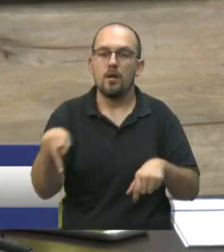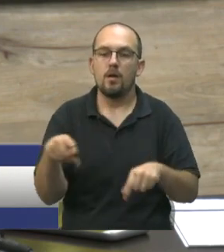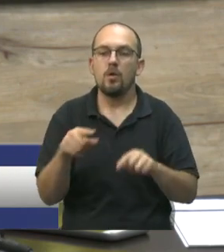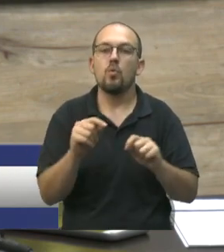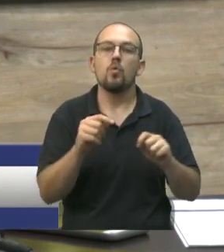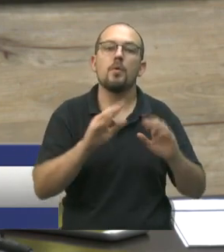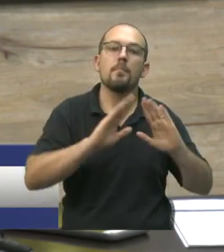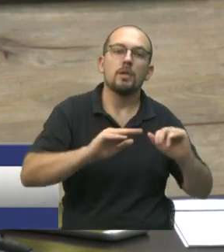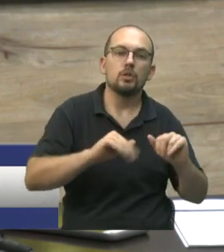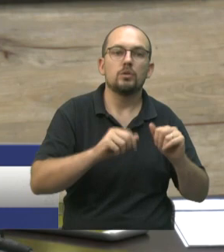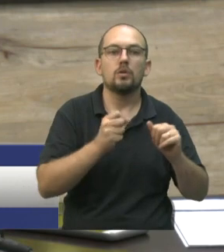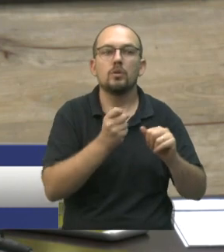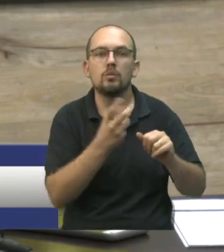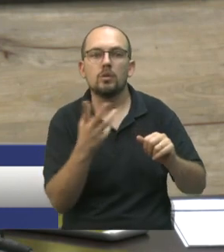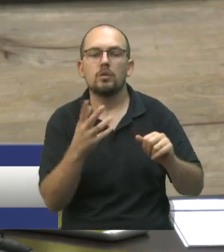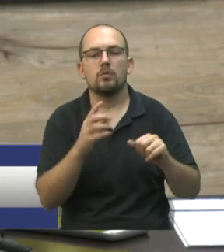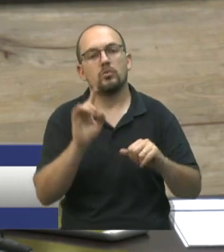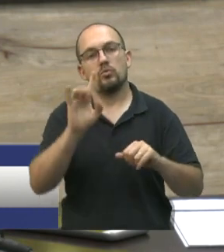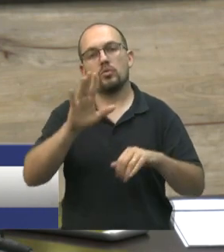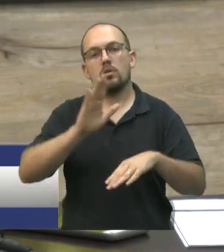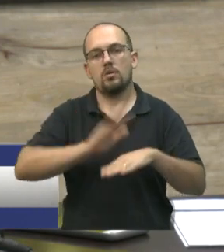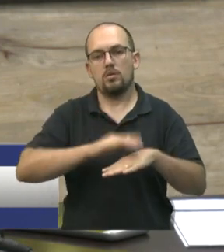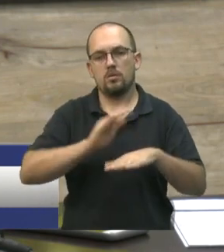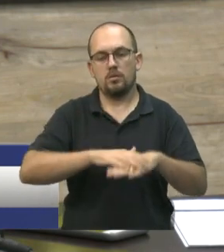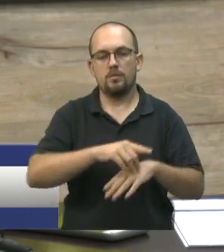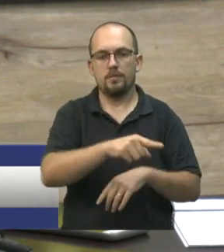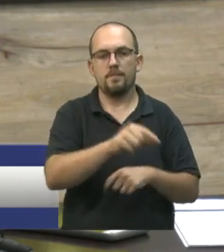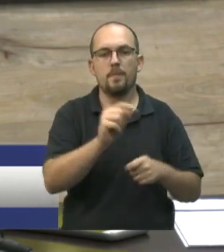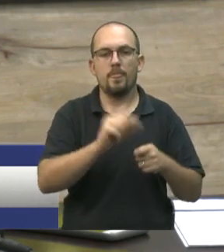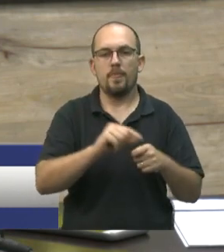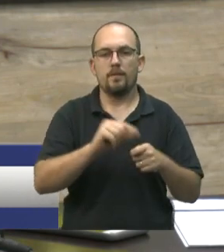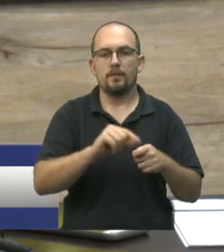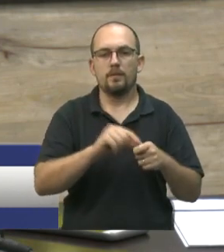serão solicitados, só poderão ser feitos através de